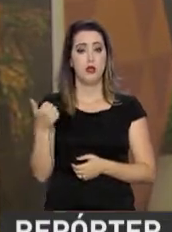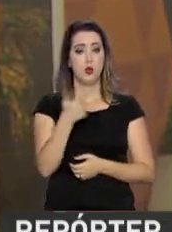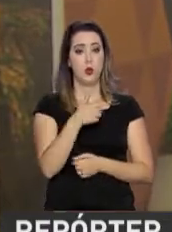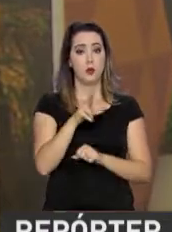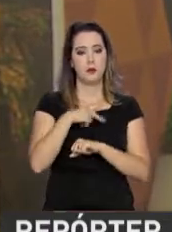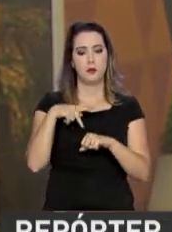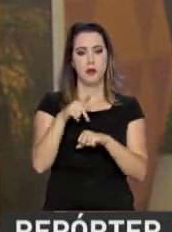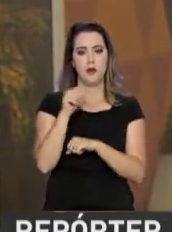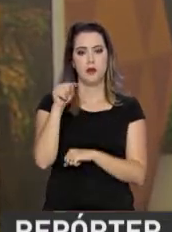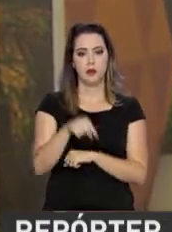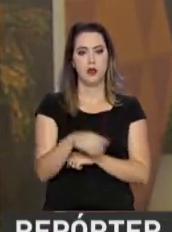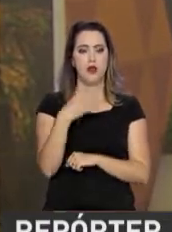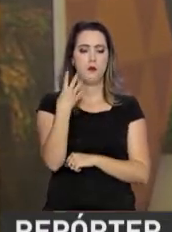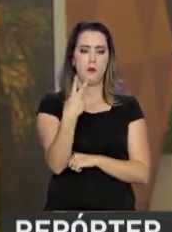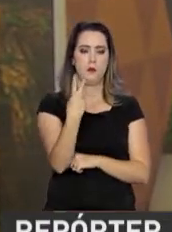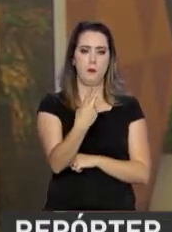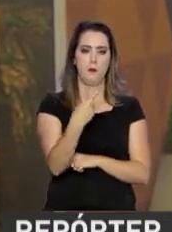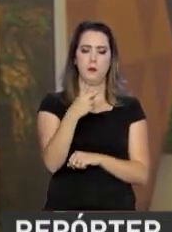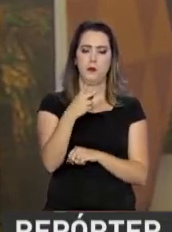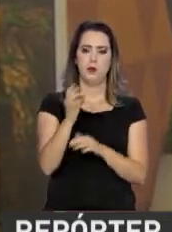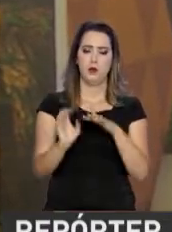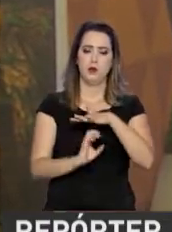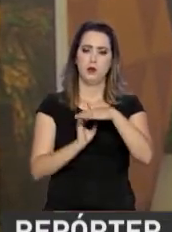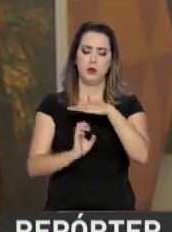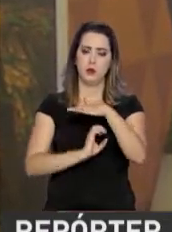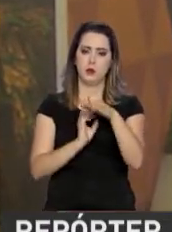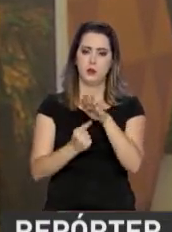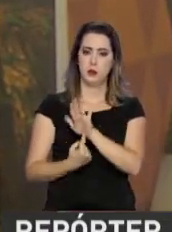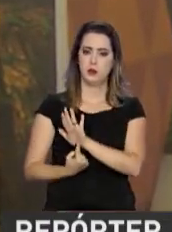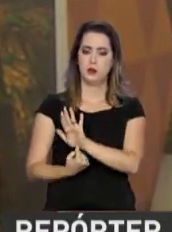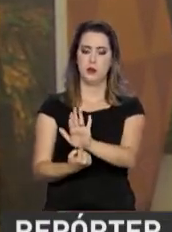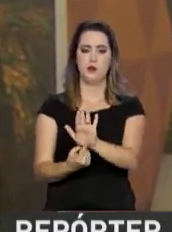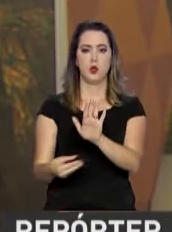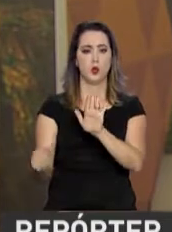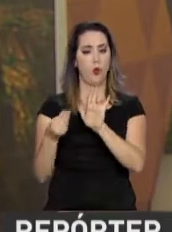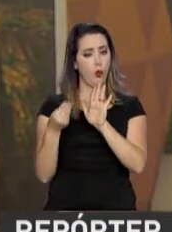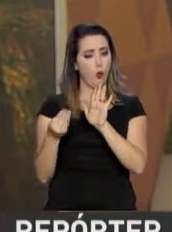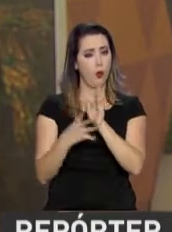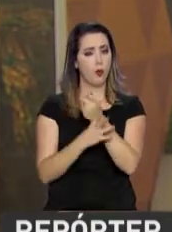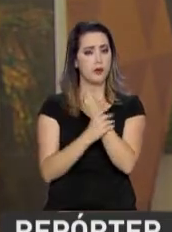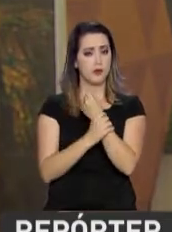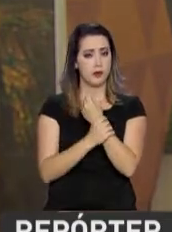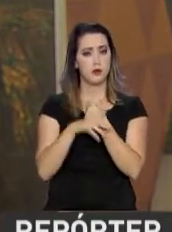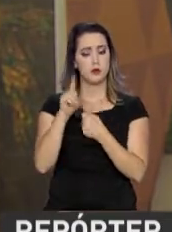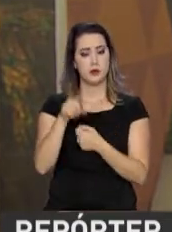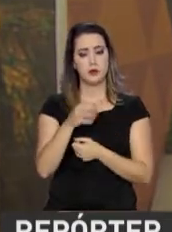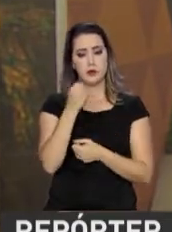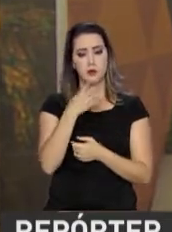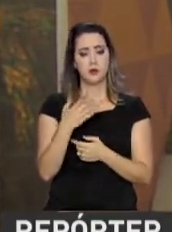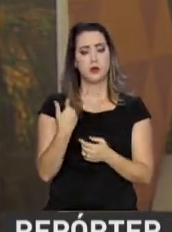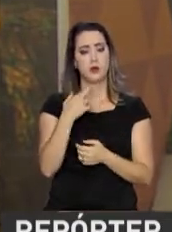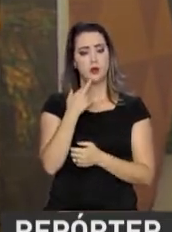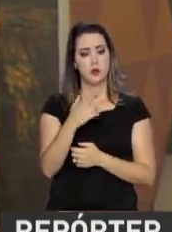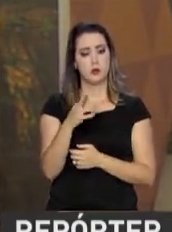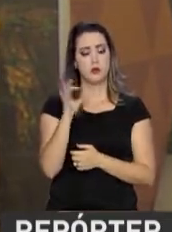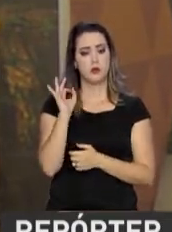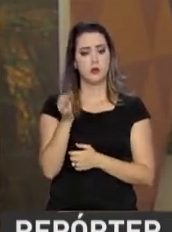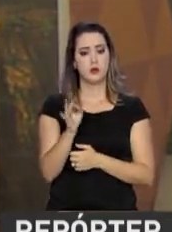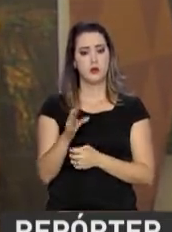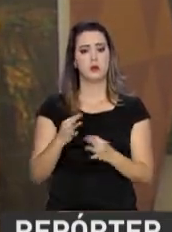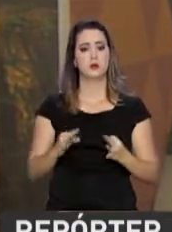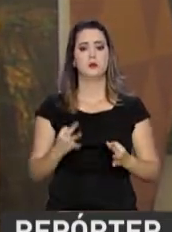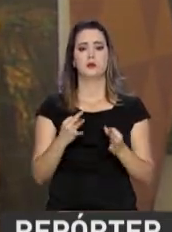são 42 empresas que que aqui estão é com soluções de ponta com com